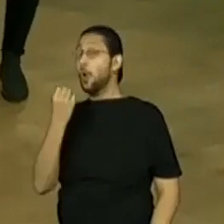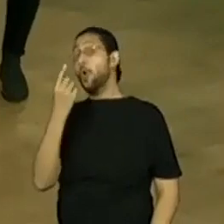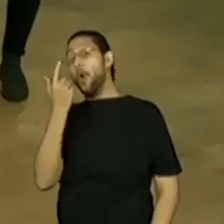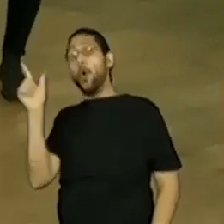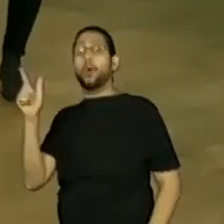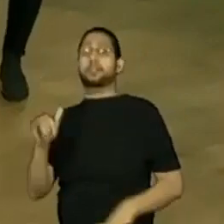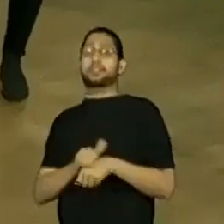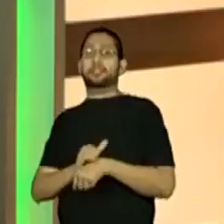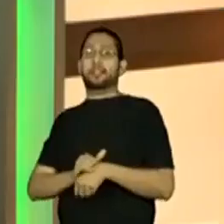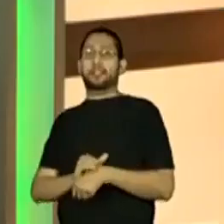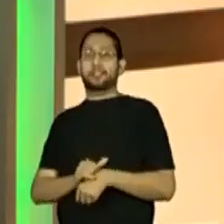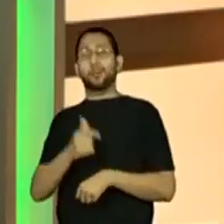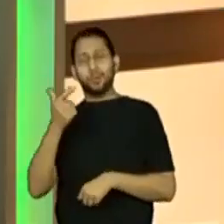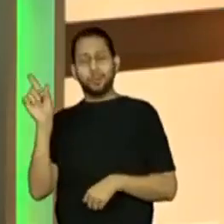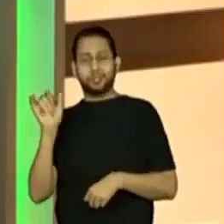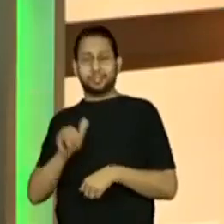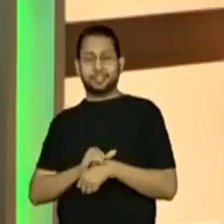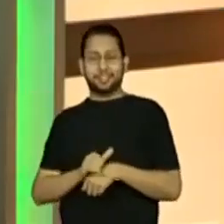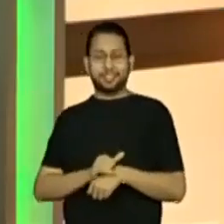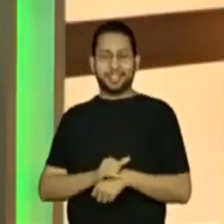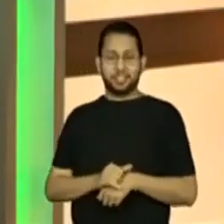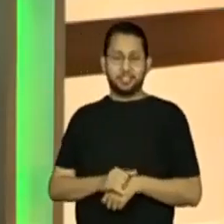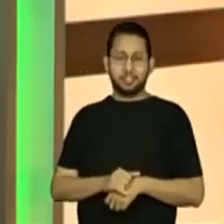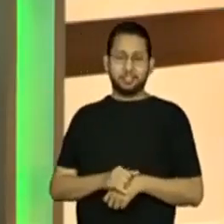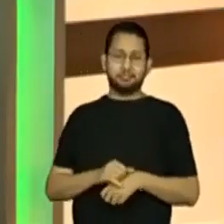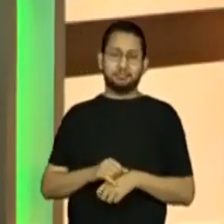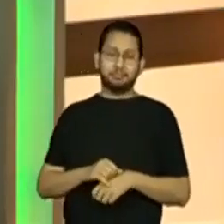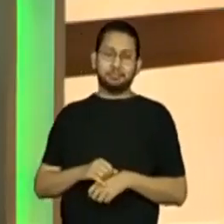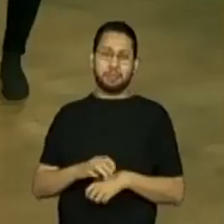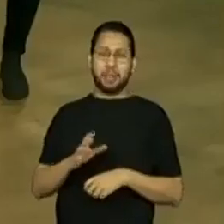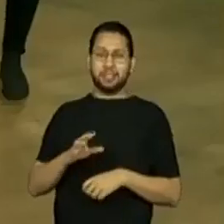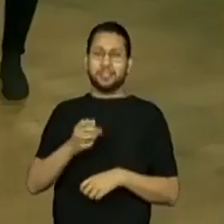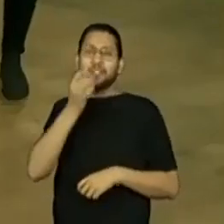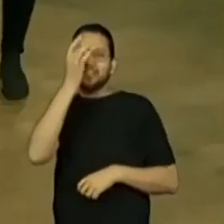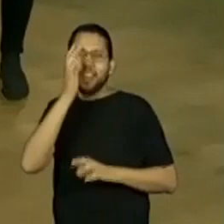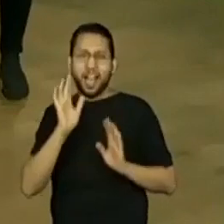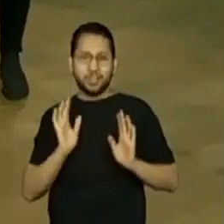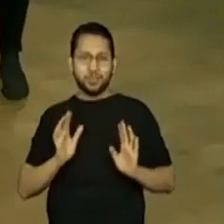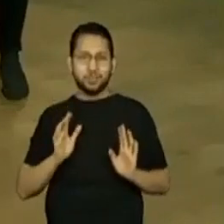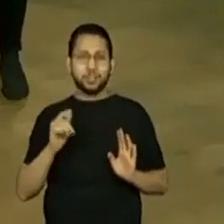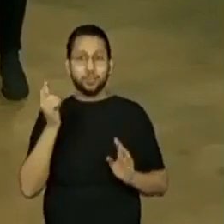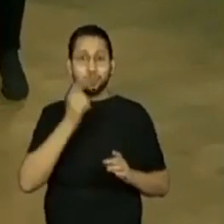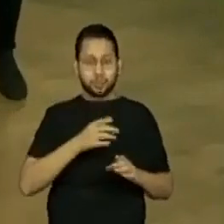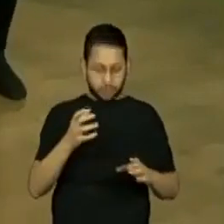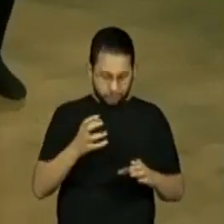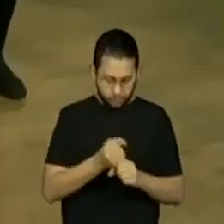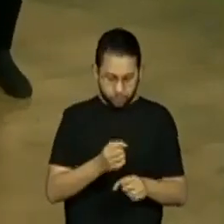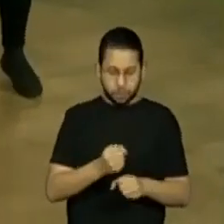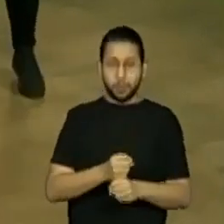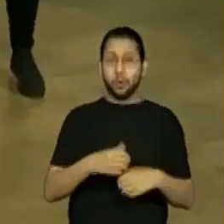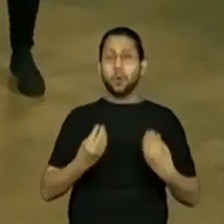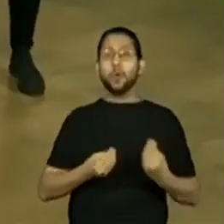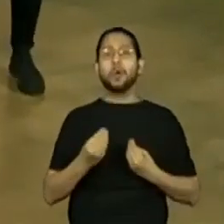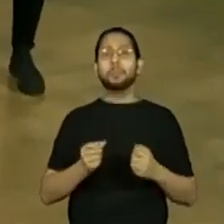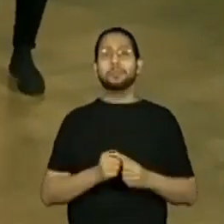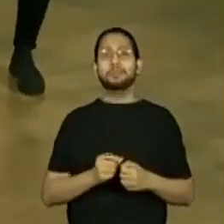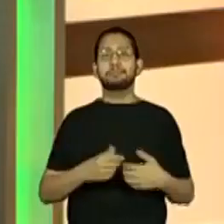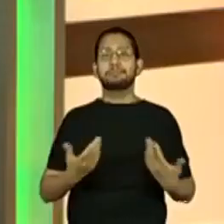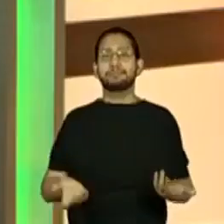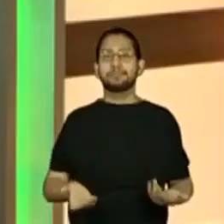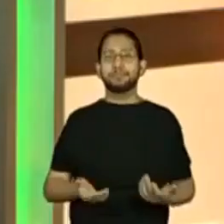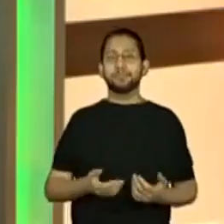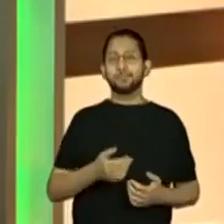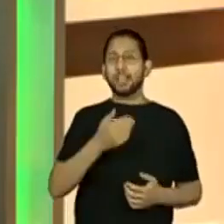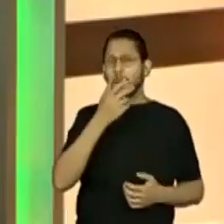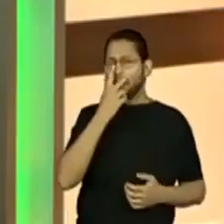mais fácil ou menos complexo da gente fazer essa conta. Qual que seria? Será que a gente